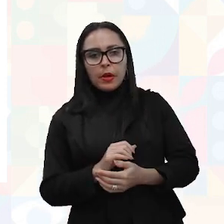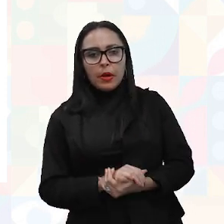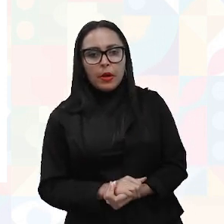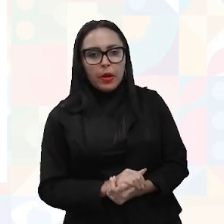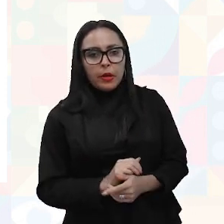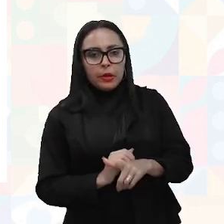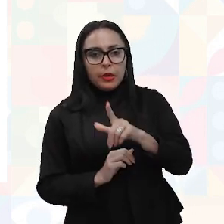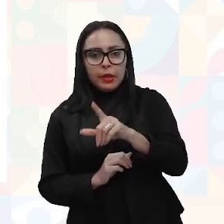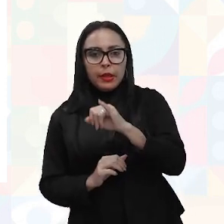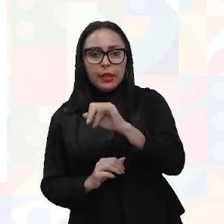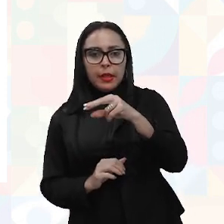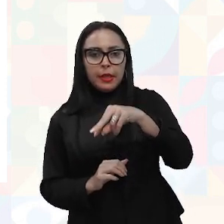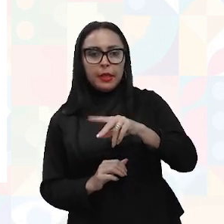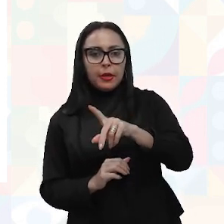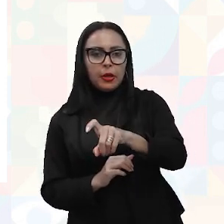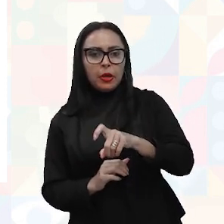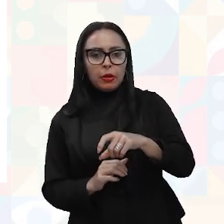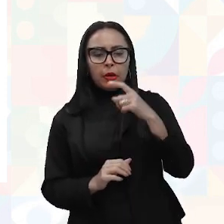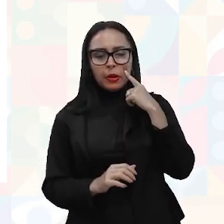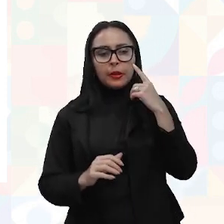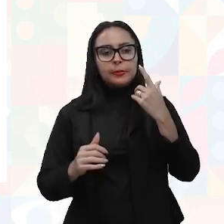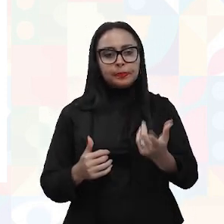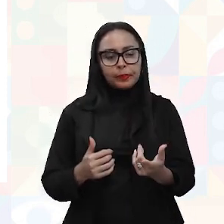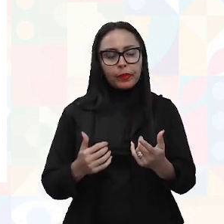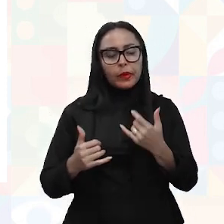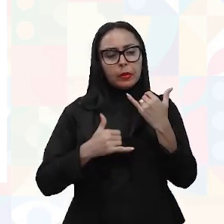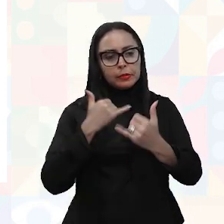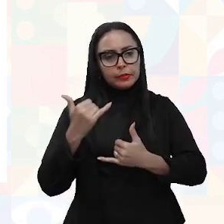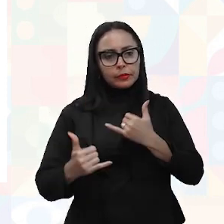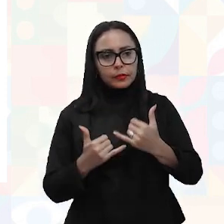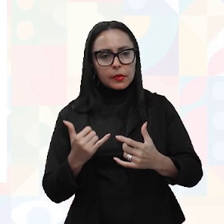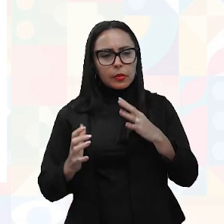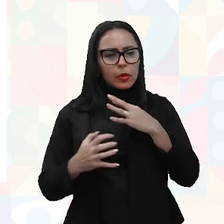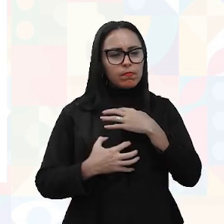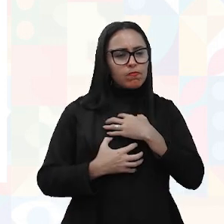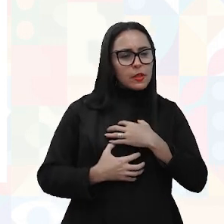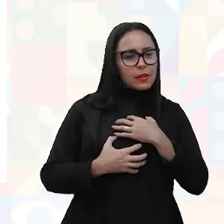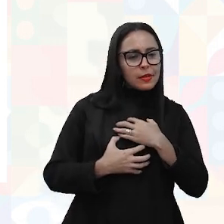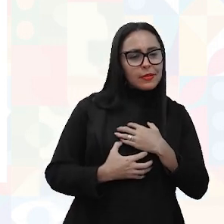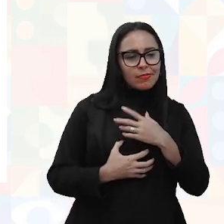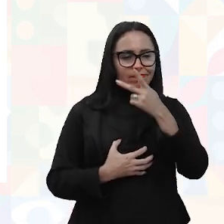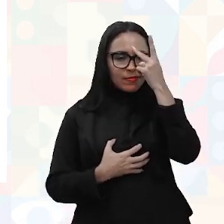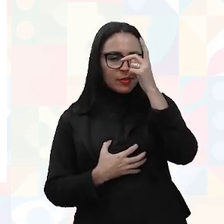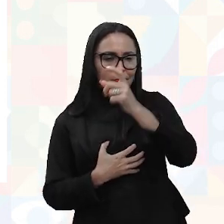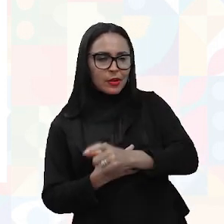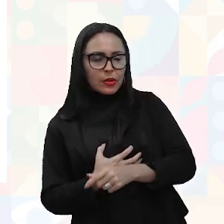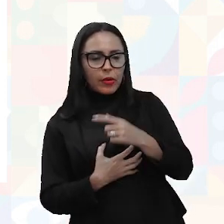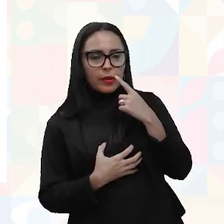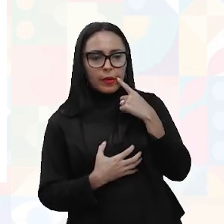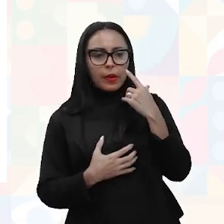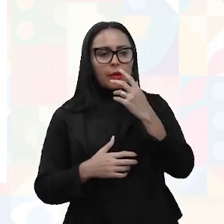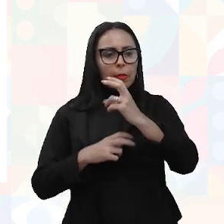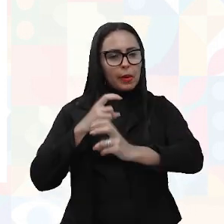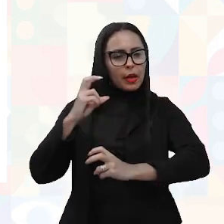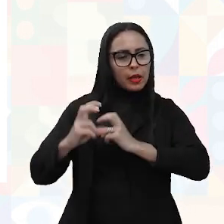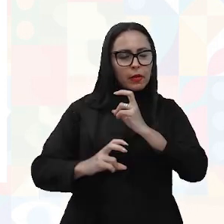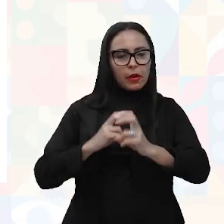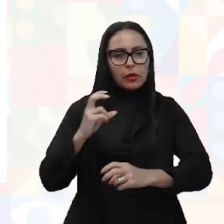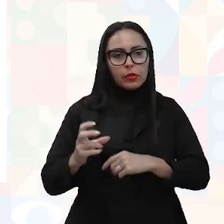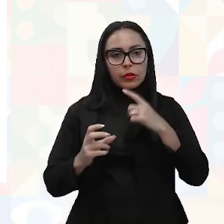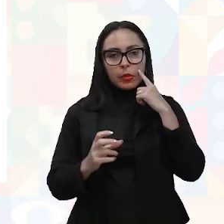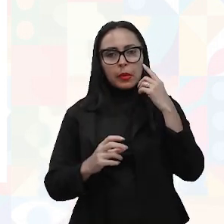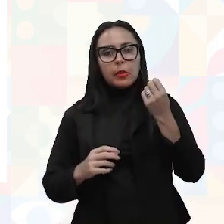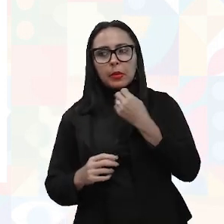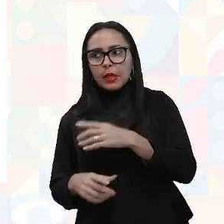Lynx, estão jogos de vertigem, que brincam com as sensações das pessoas. Aí eu dou exemplo parque de diversões, mas são jogos que realmente